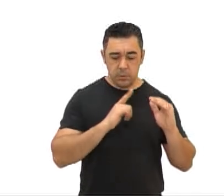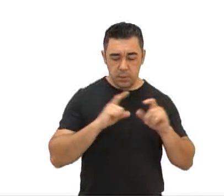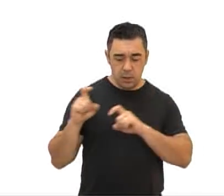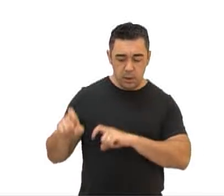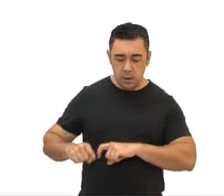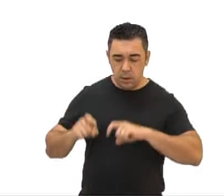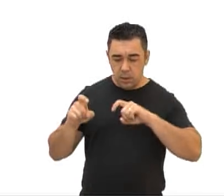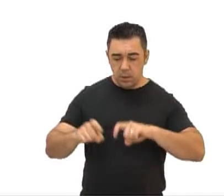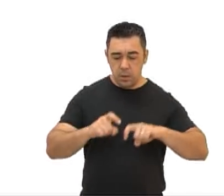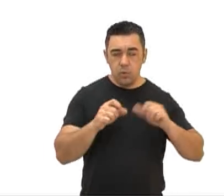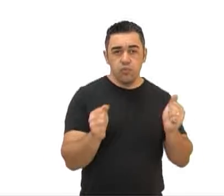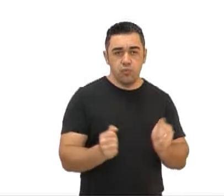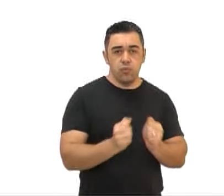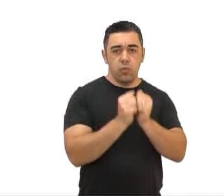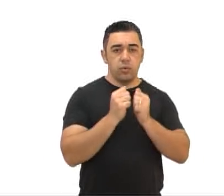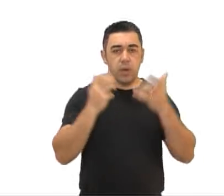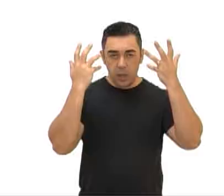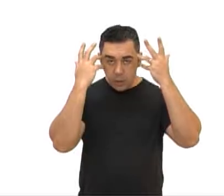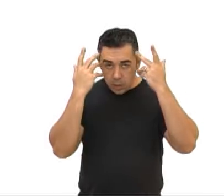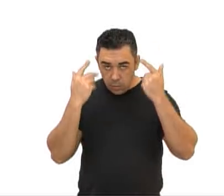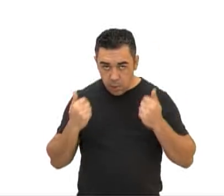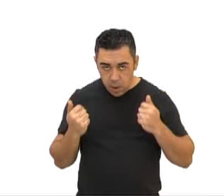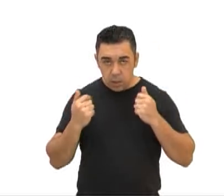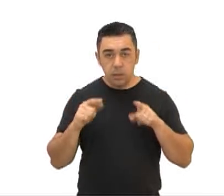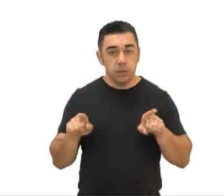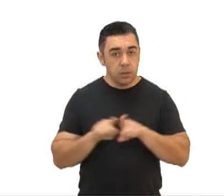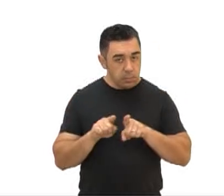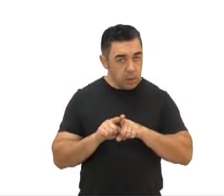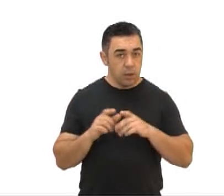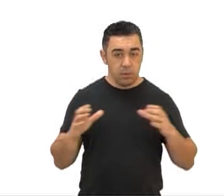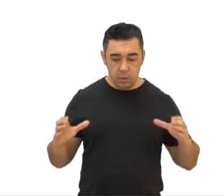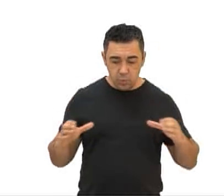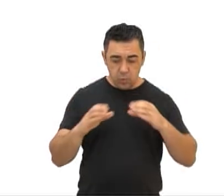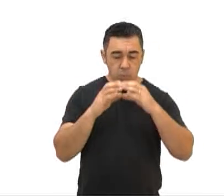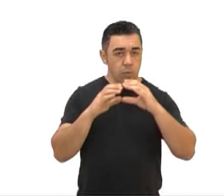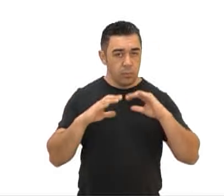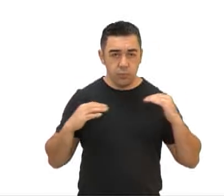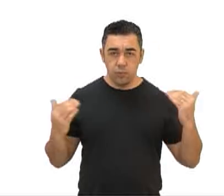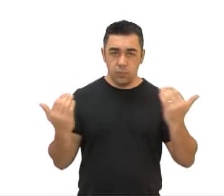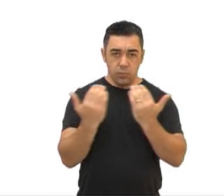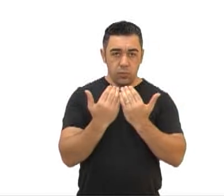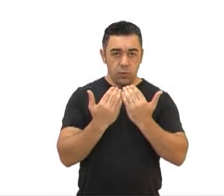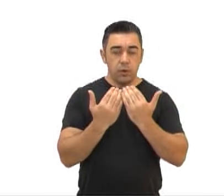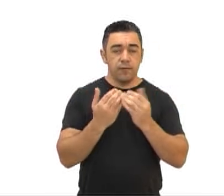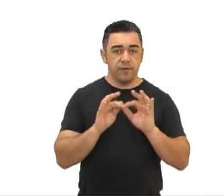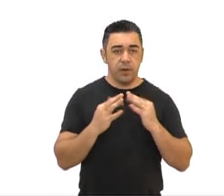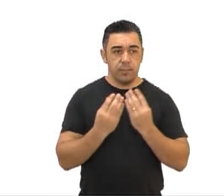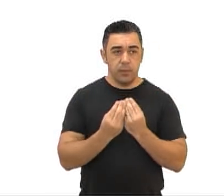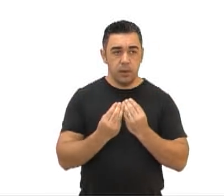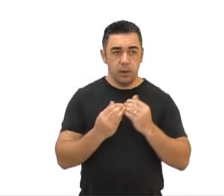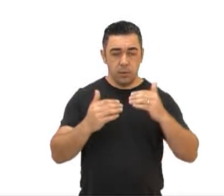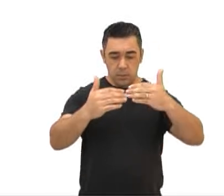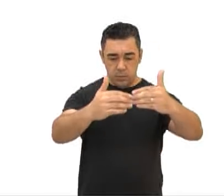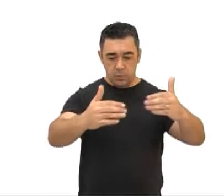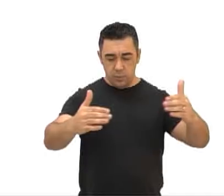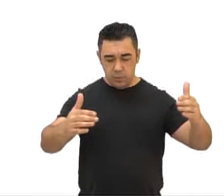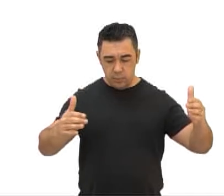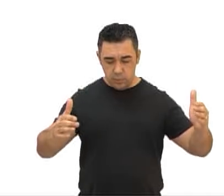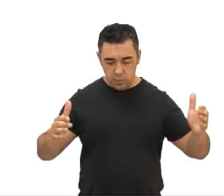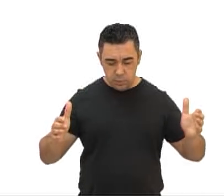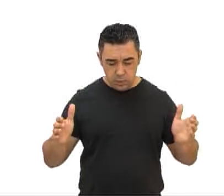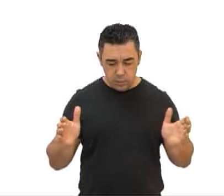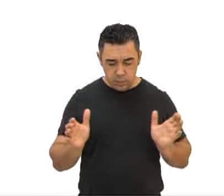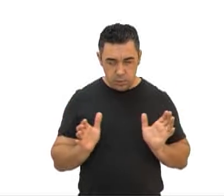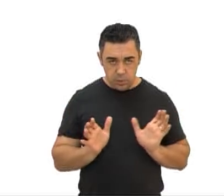criação de animais, que é comum ali na mesma área para todas as famílias. O cercado fica em volta